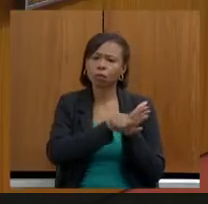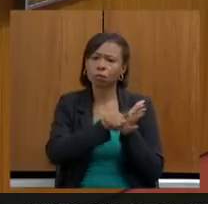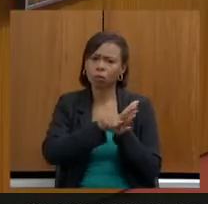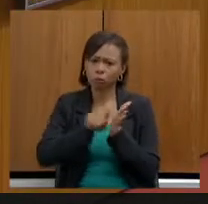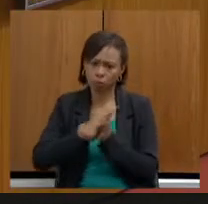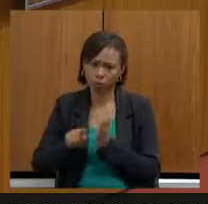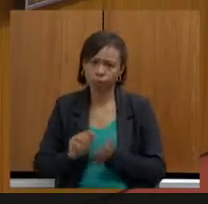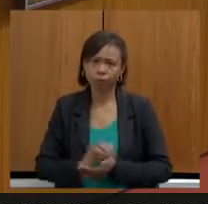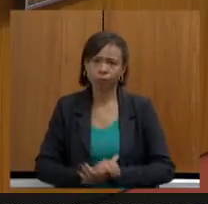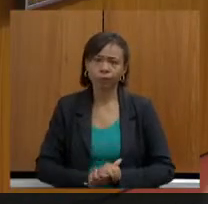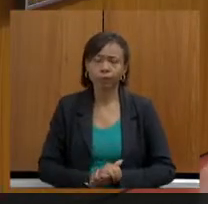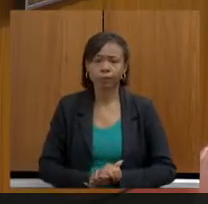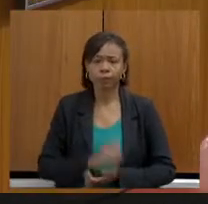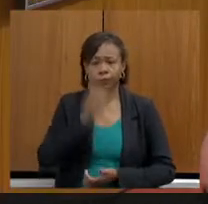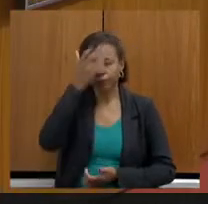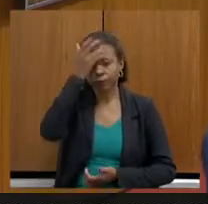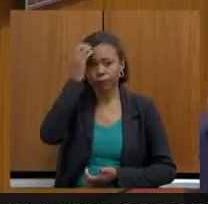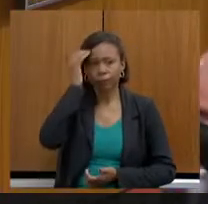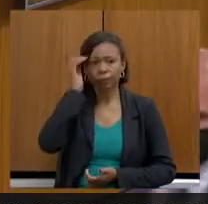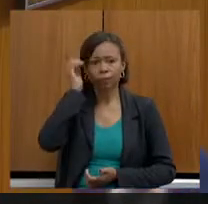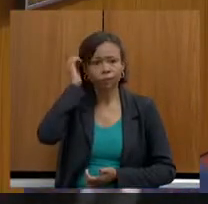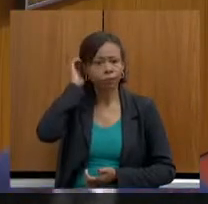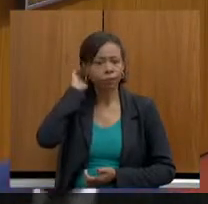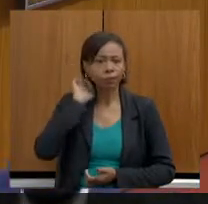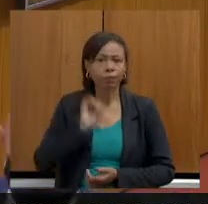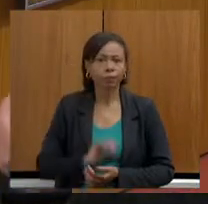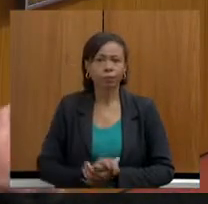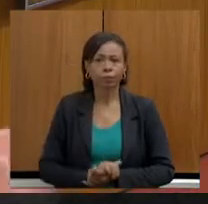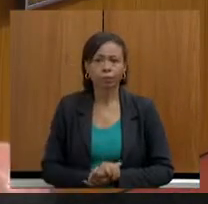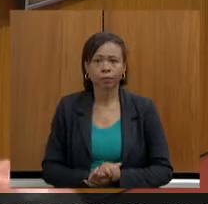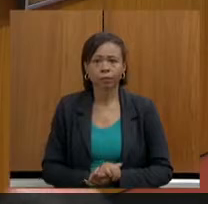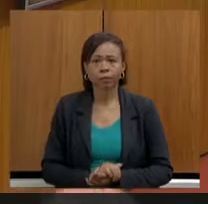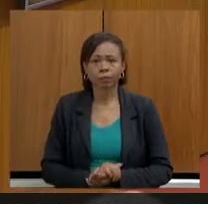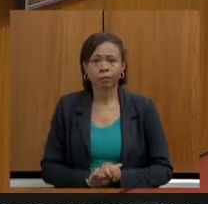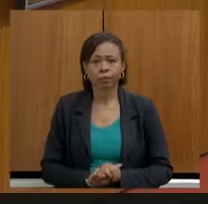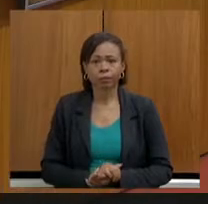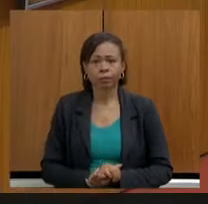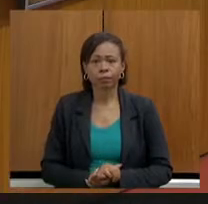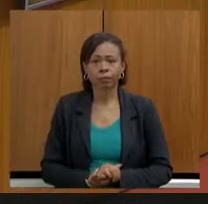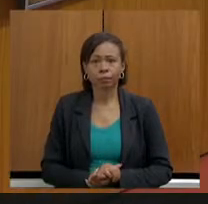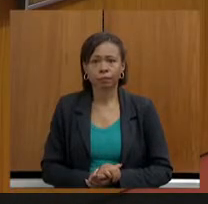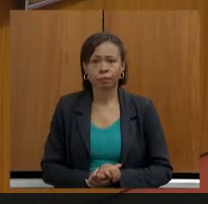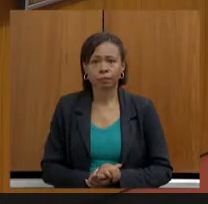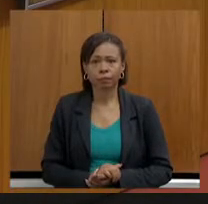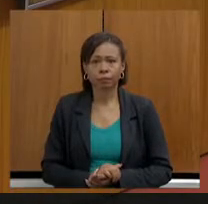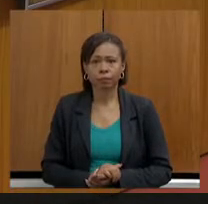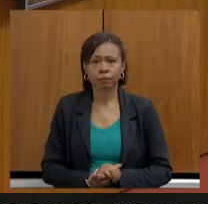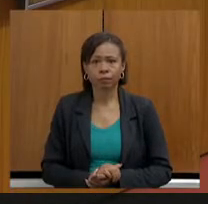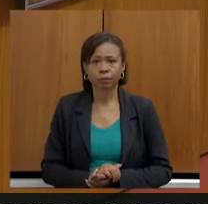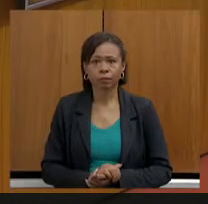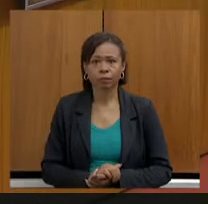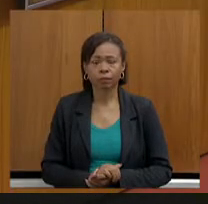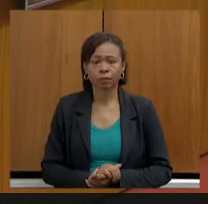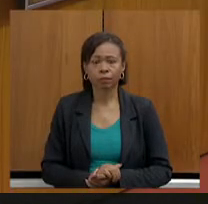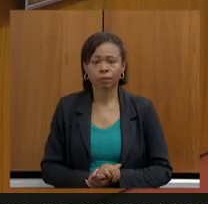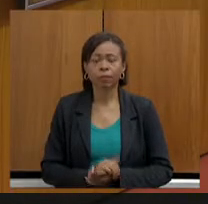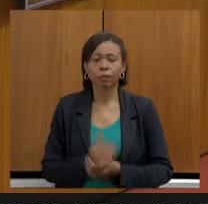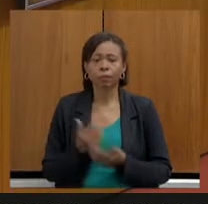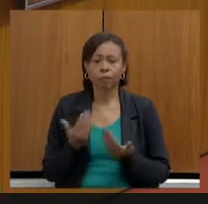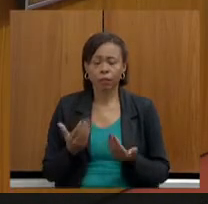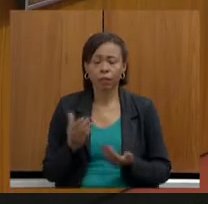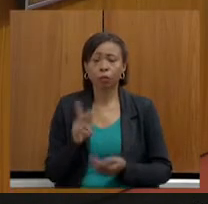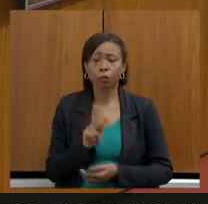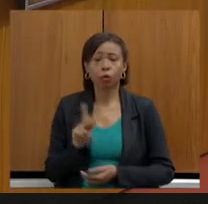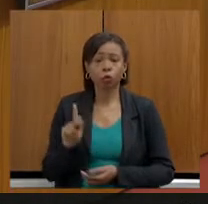e a secretária Boa tarde obrigada Deputado Professor